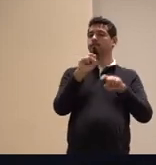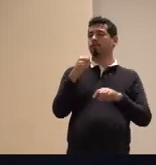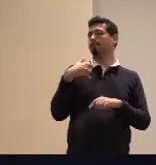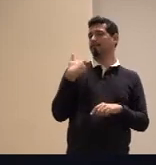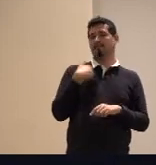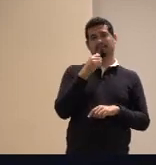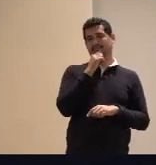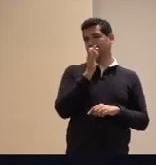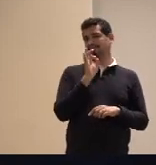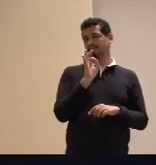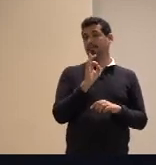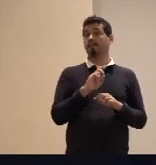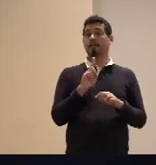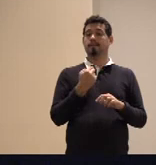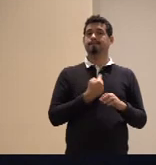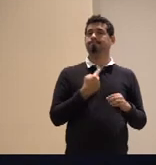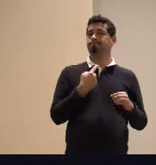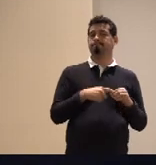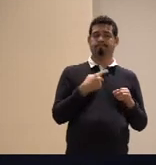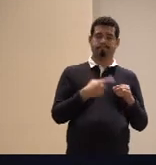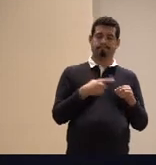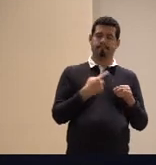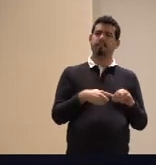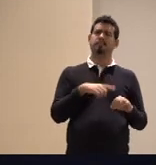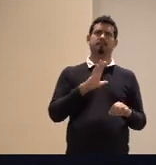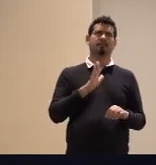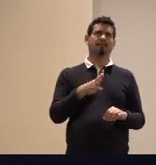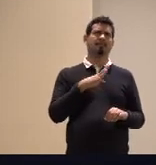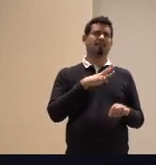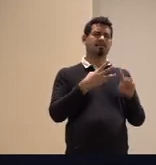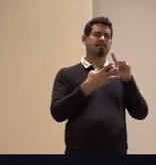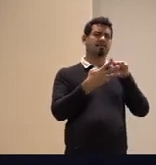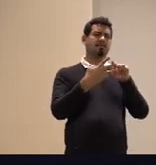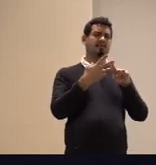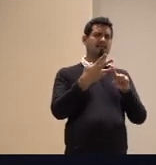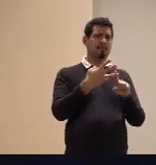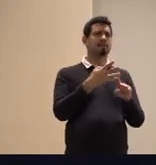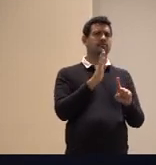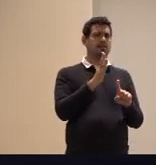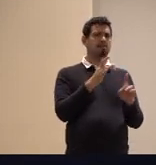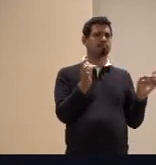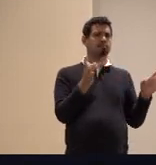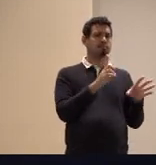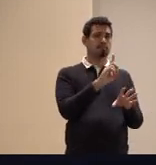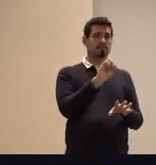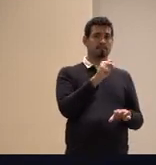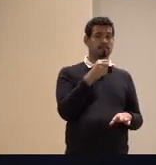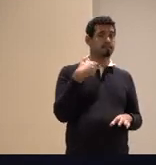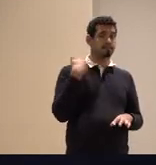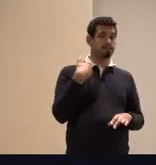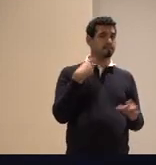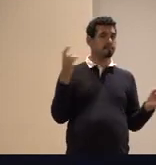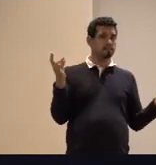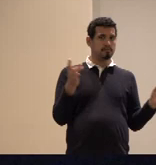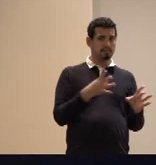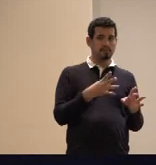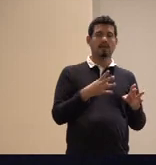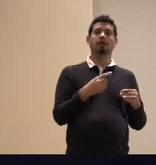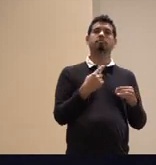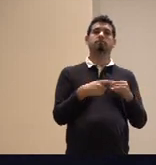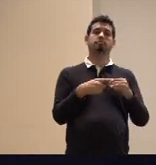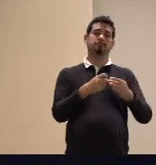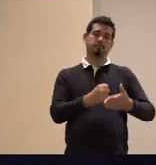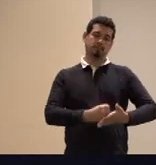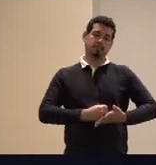auxílio, mas no nosso município ali a gente já teve 3 casos que saíram quando completaram 18 anos. Os municípios